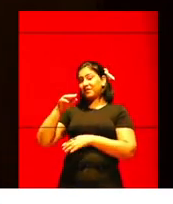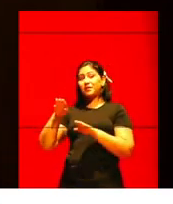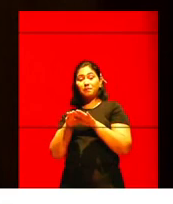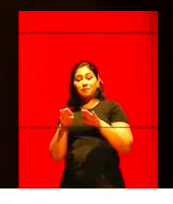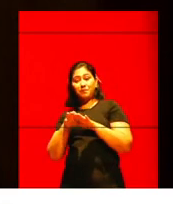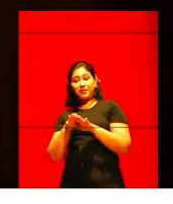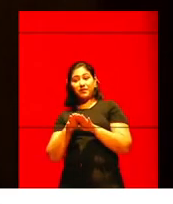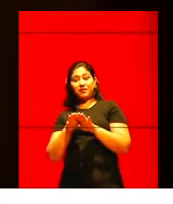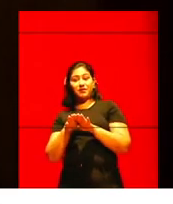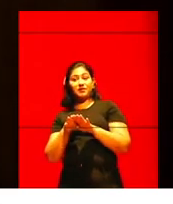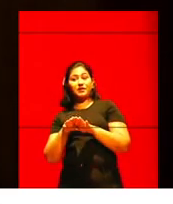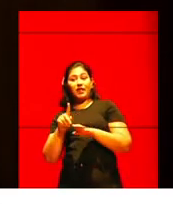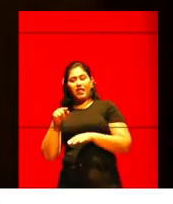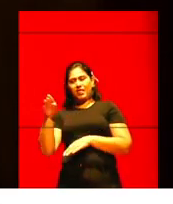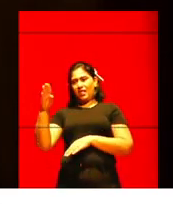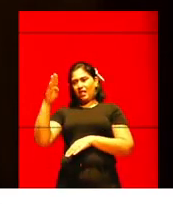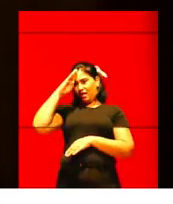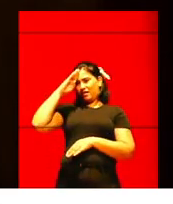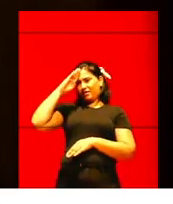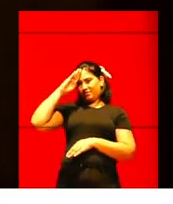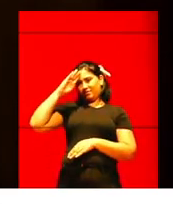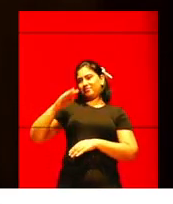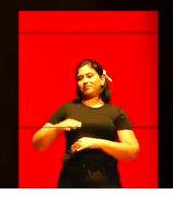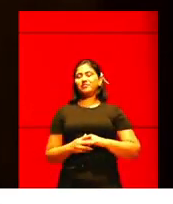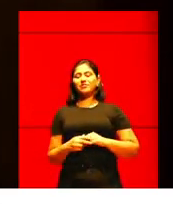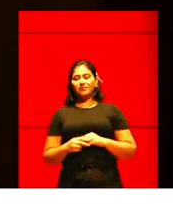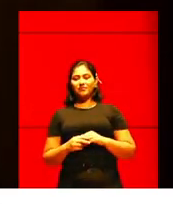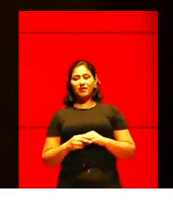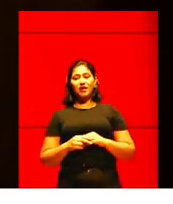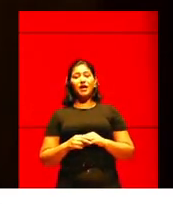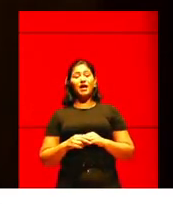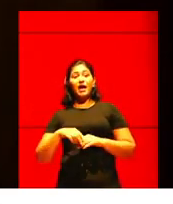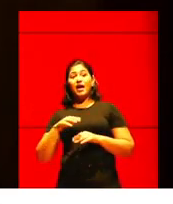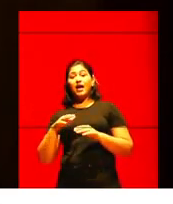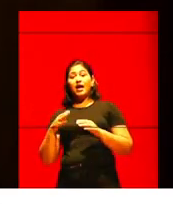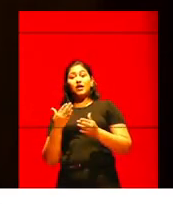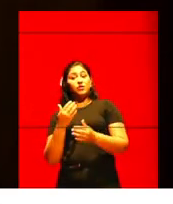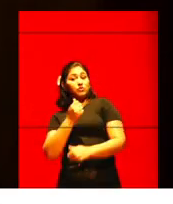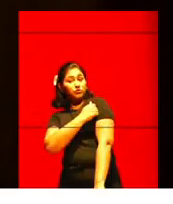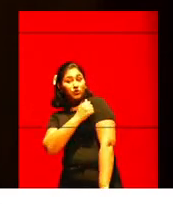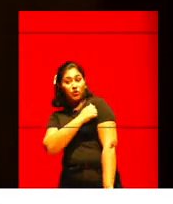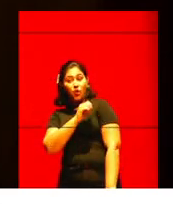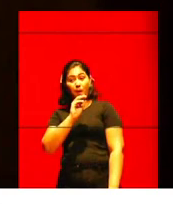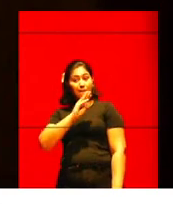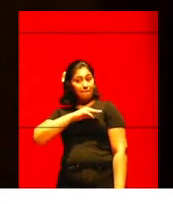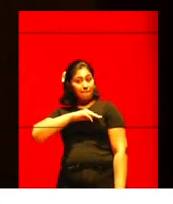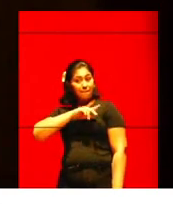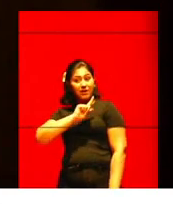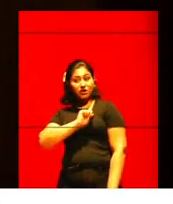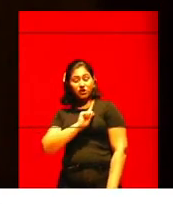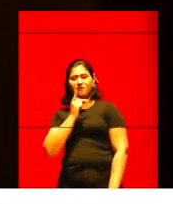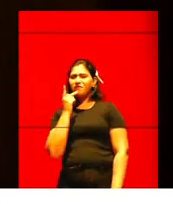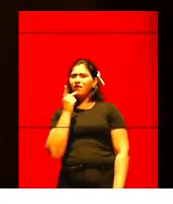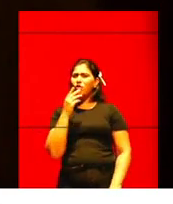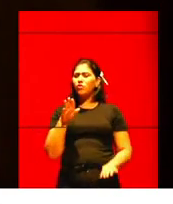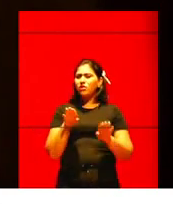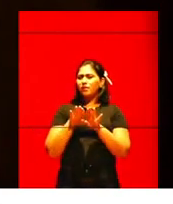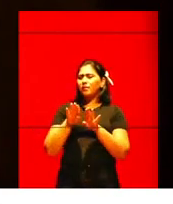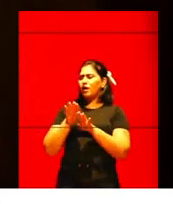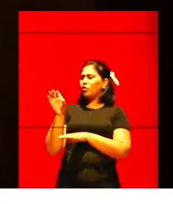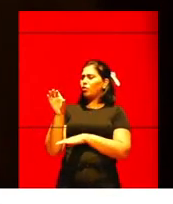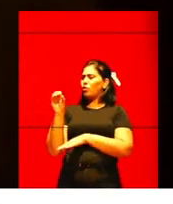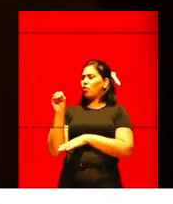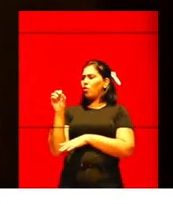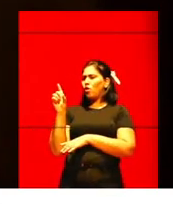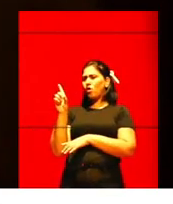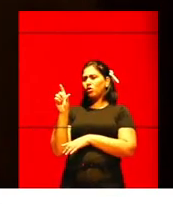então eu fico me dividindo em duas escolas. Senhores, a galera do Major, a galera daqui também falou alguma coisa do código, que explica o código. Foi aqui,